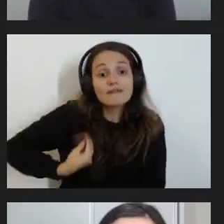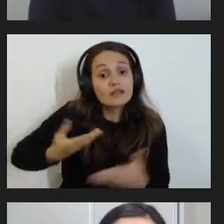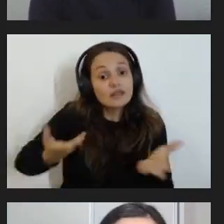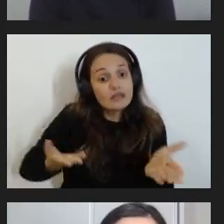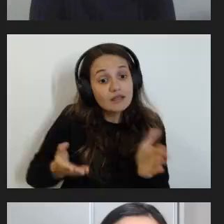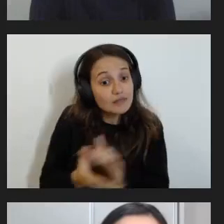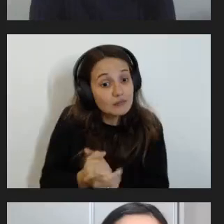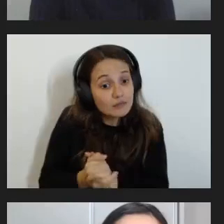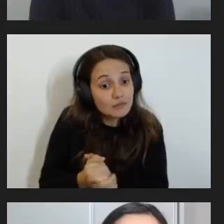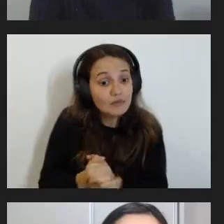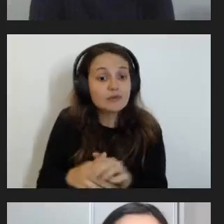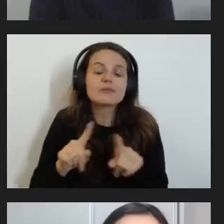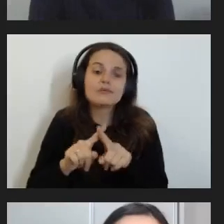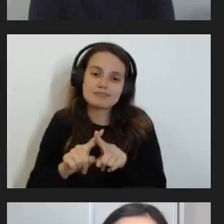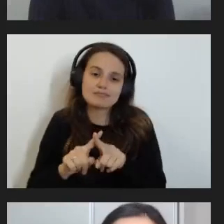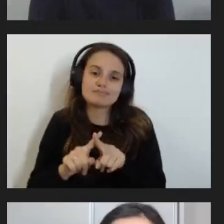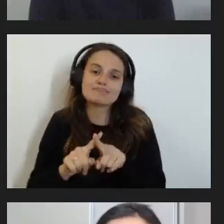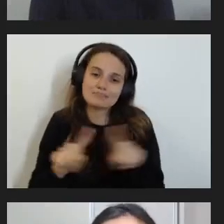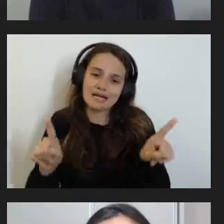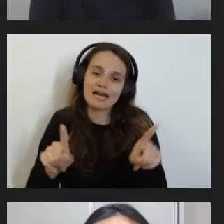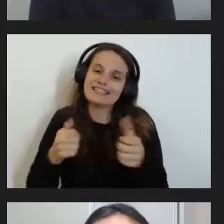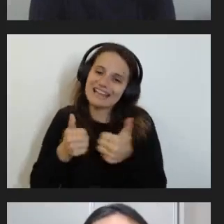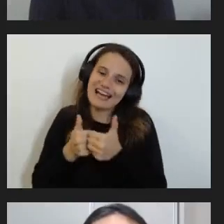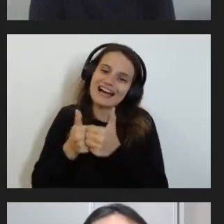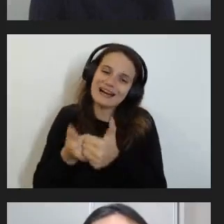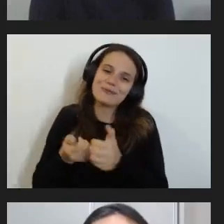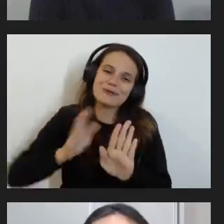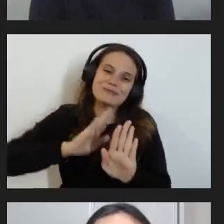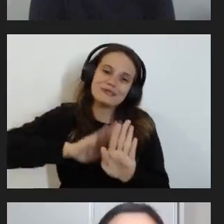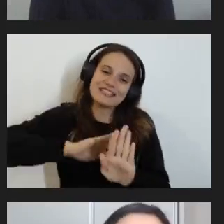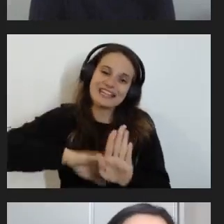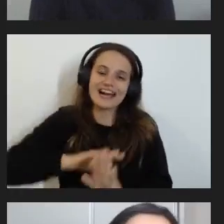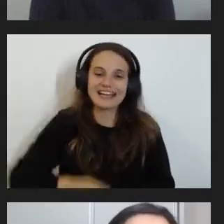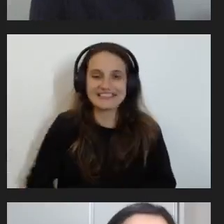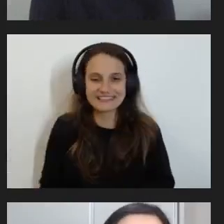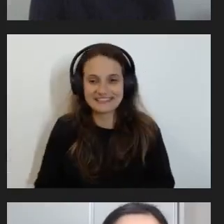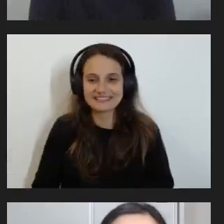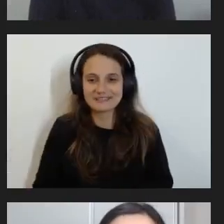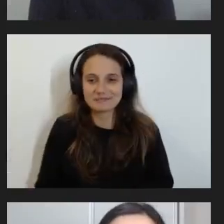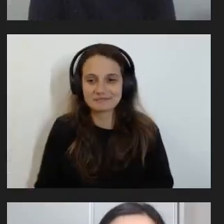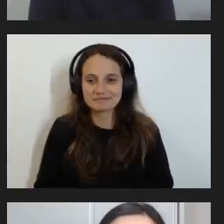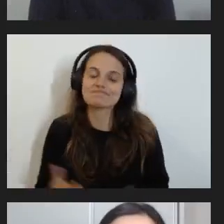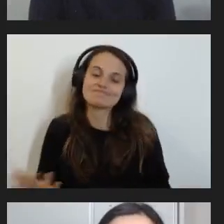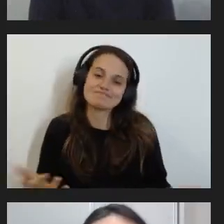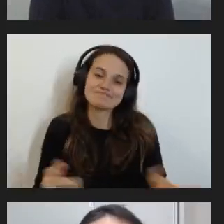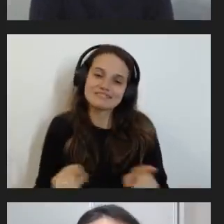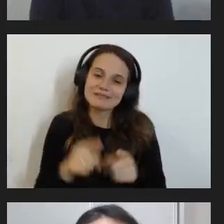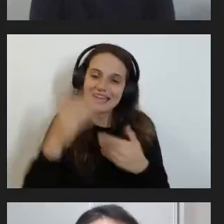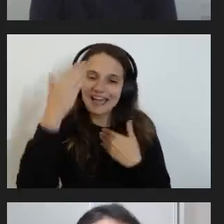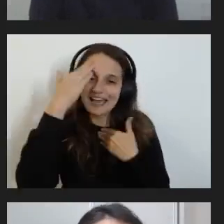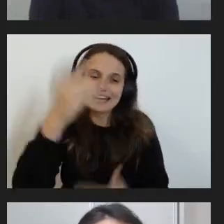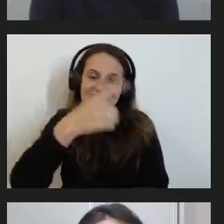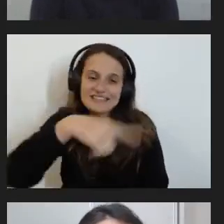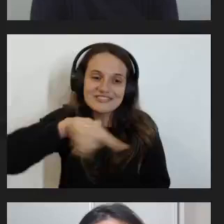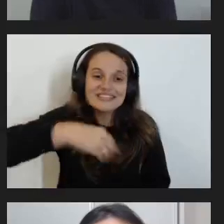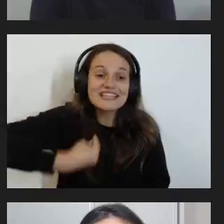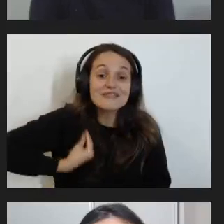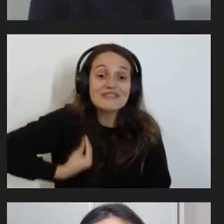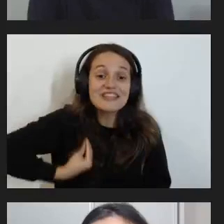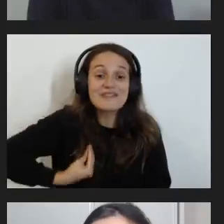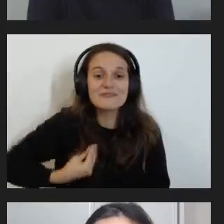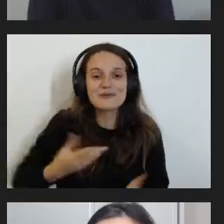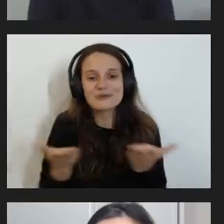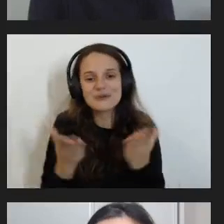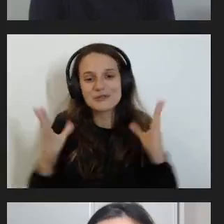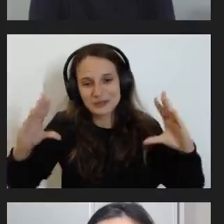a gente nos bastidores. E, claro, né, todo mundo que esteve aqui presente com a gente hoje à noite. Ana, se